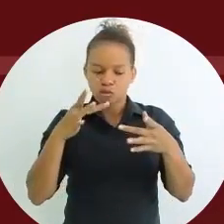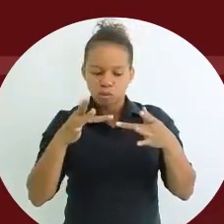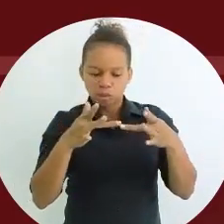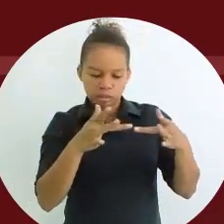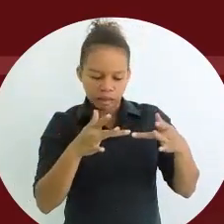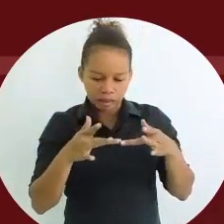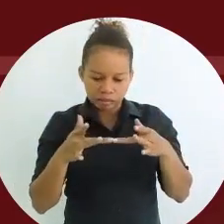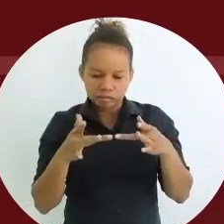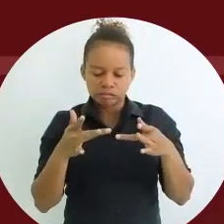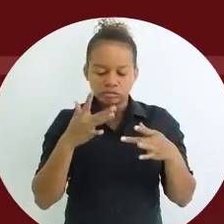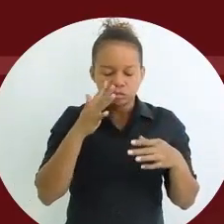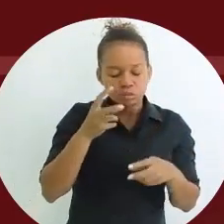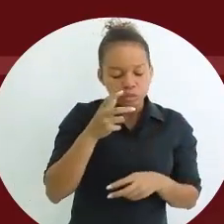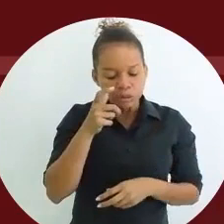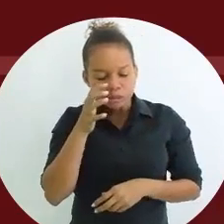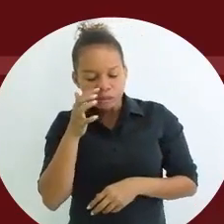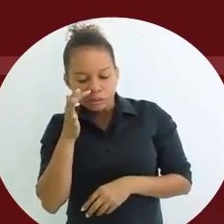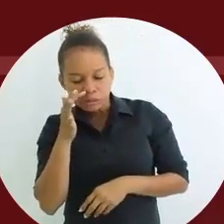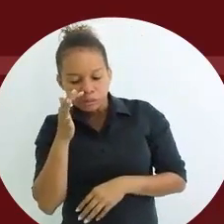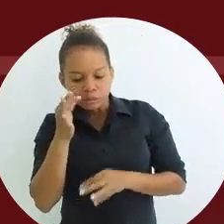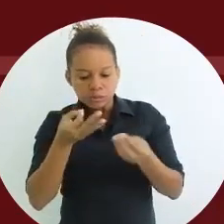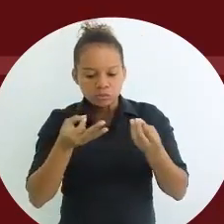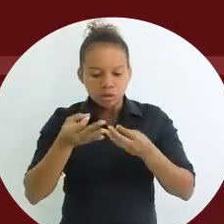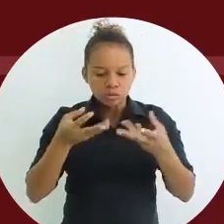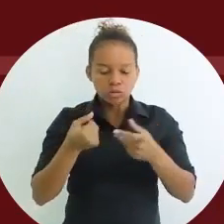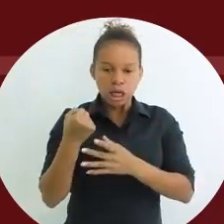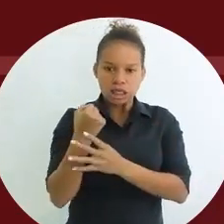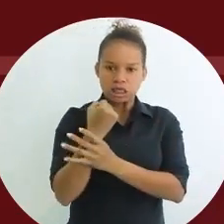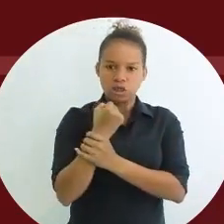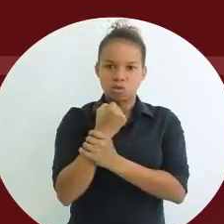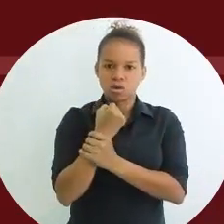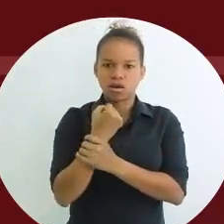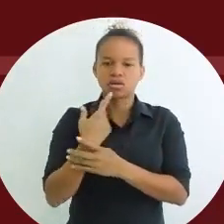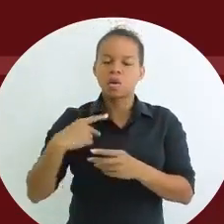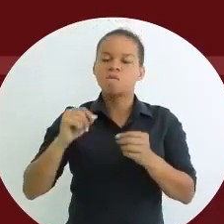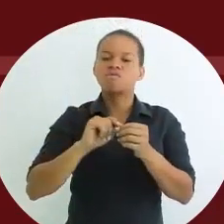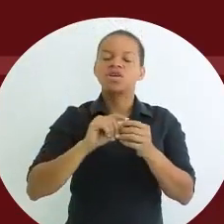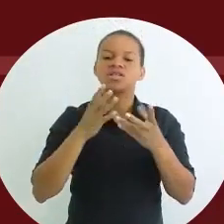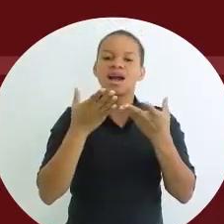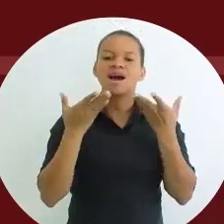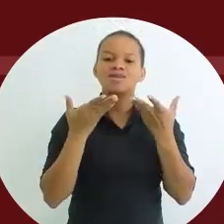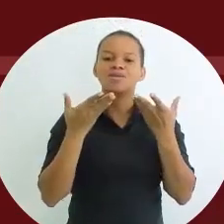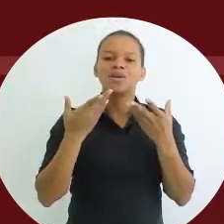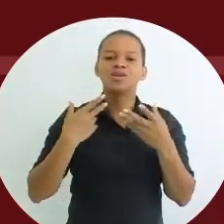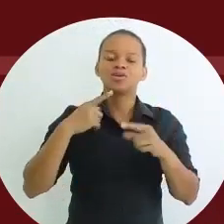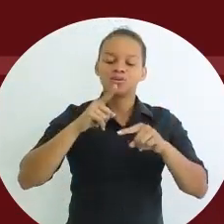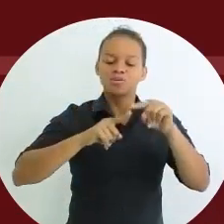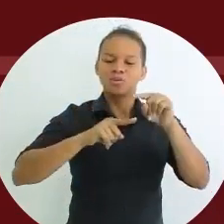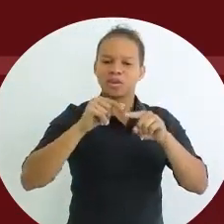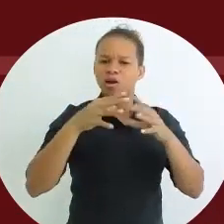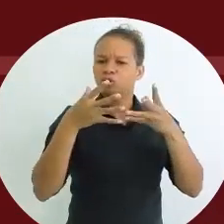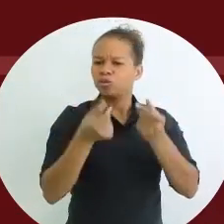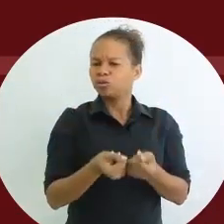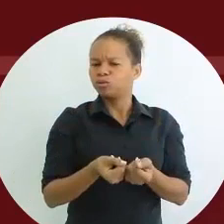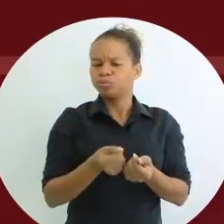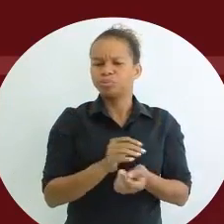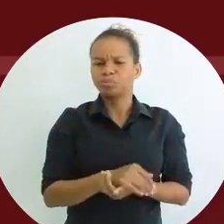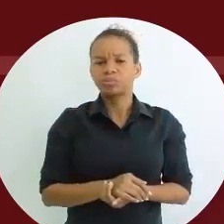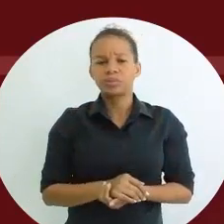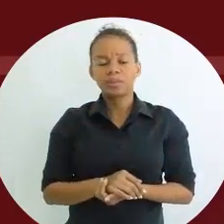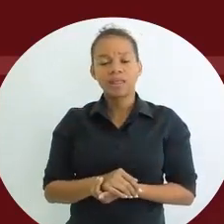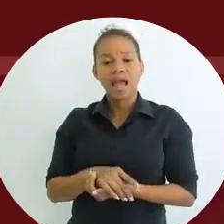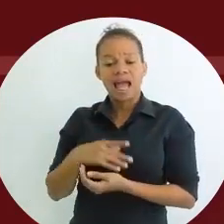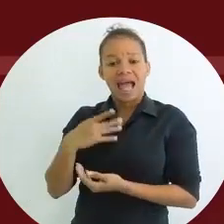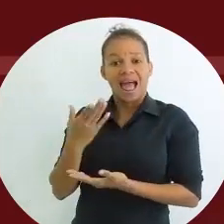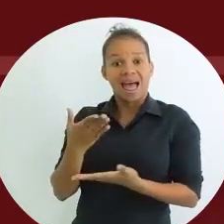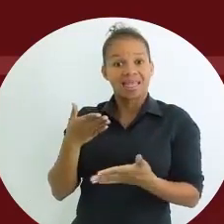ligação, observar os dispositivos de segurança, como fazer o acionamento do equipamento, enfim,